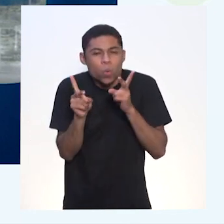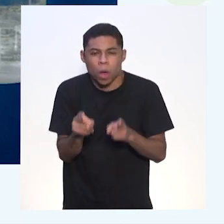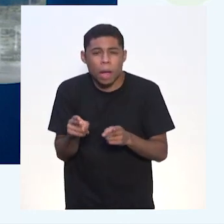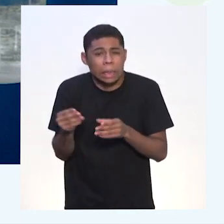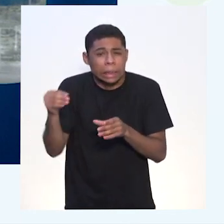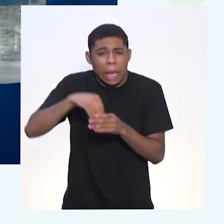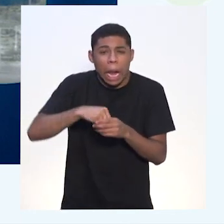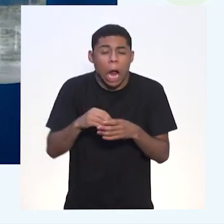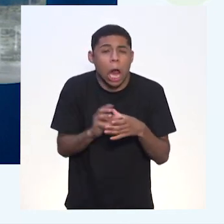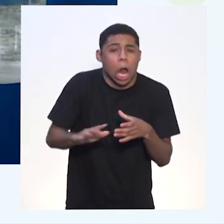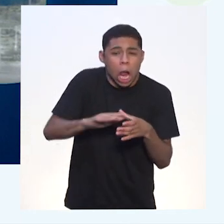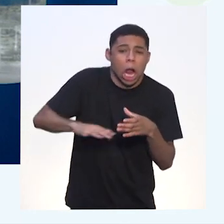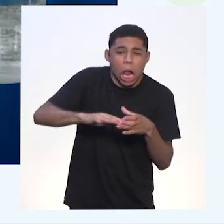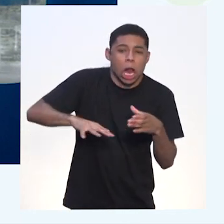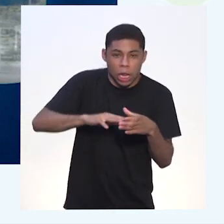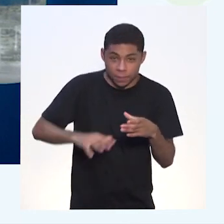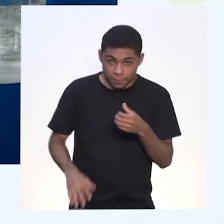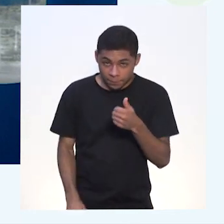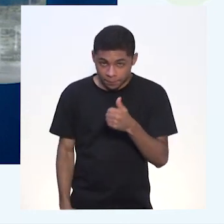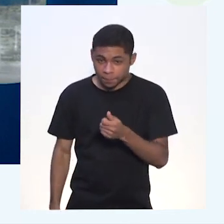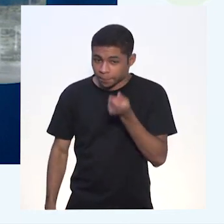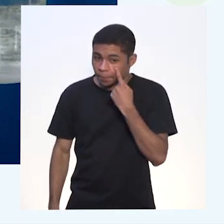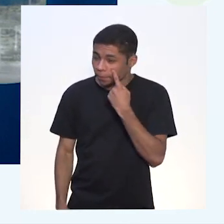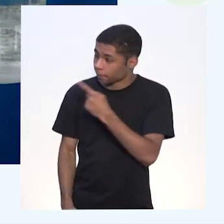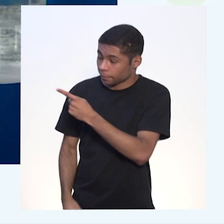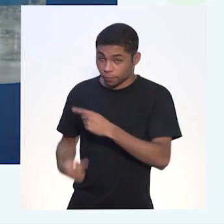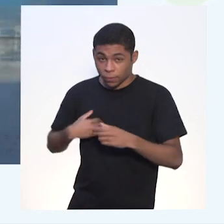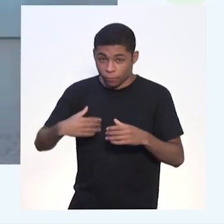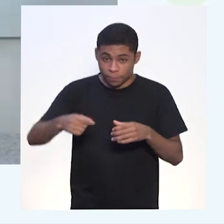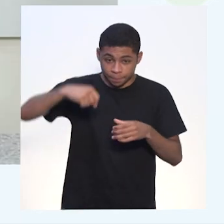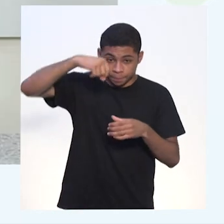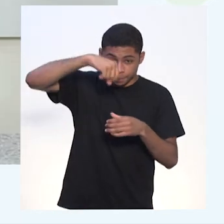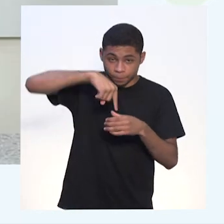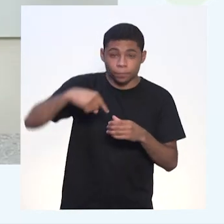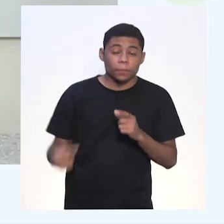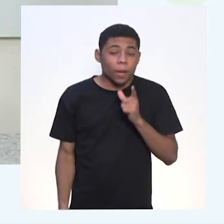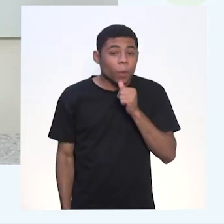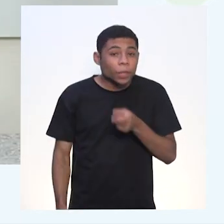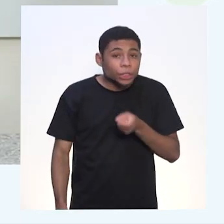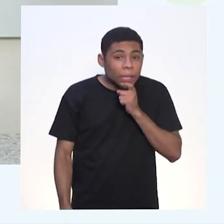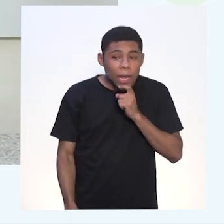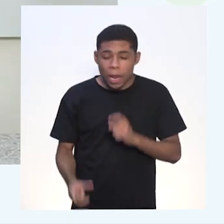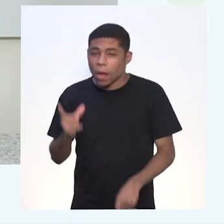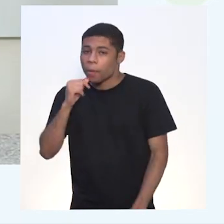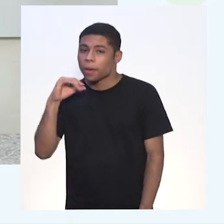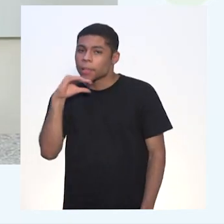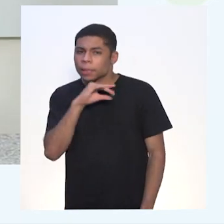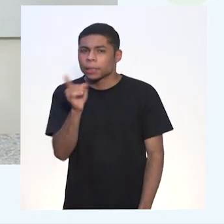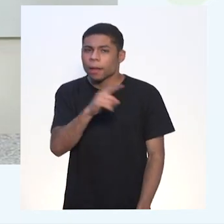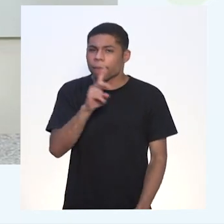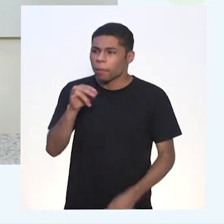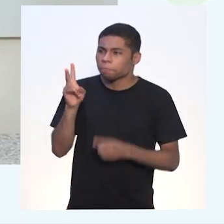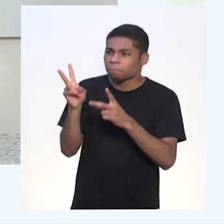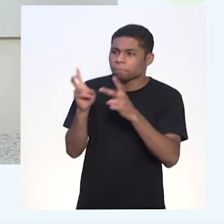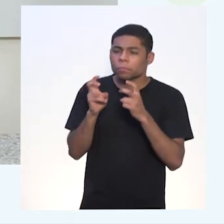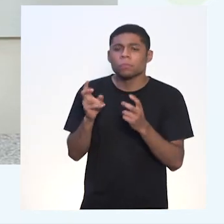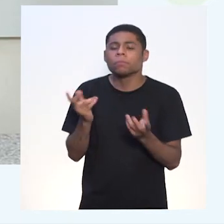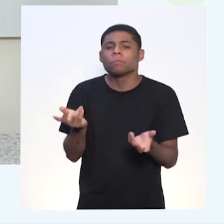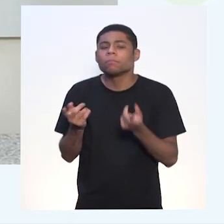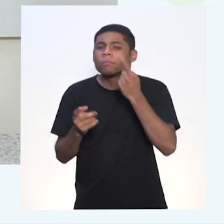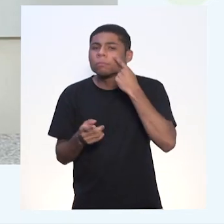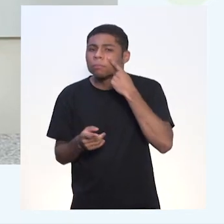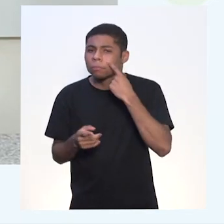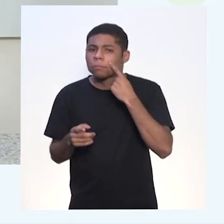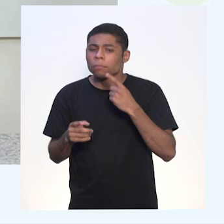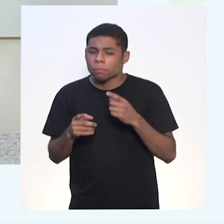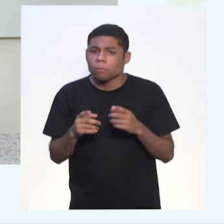que eu vou fazer? Eu vou colocar eles dentro dos recipientes com água gelada e água quente e a gente vai observar o tempo que